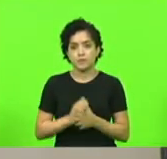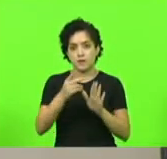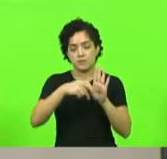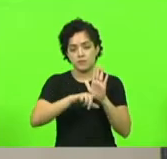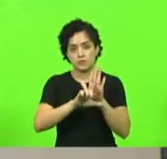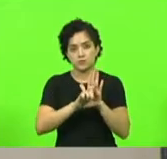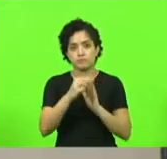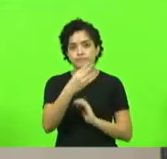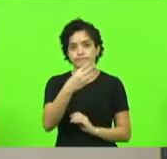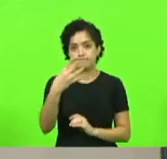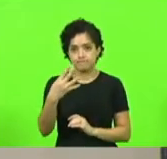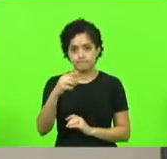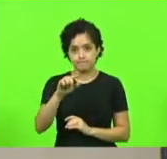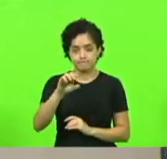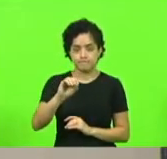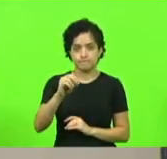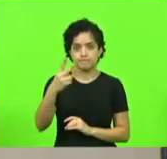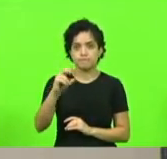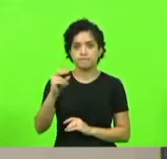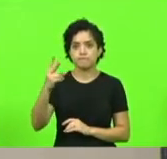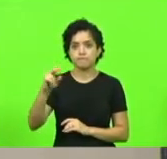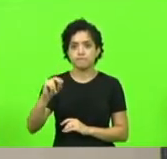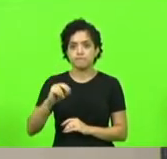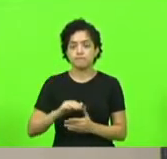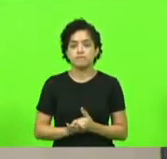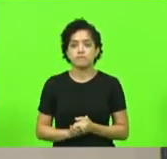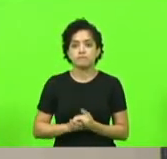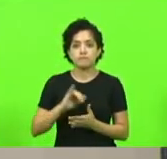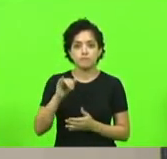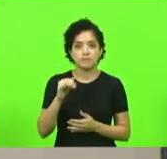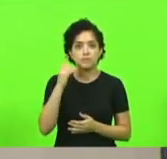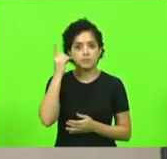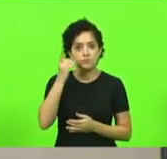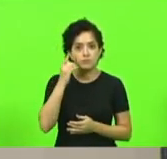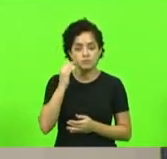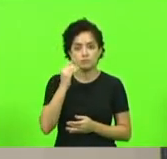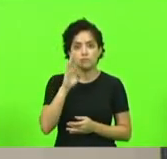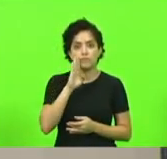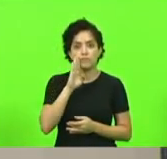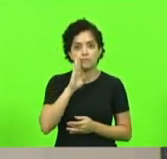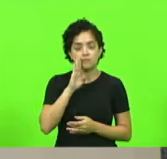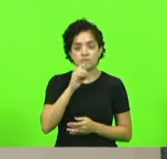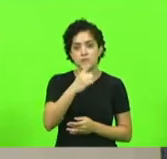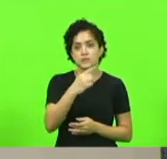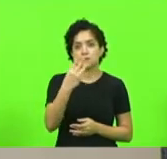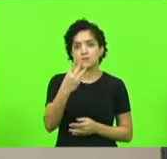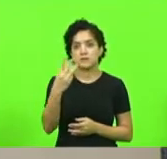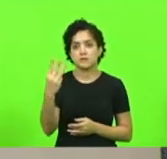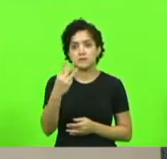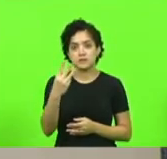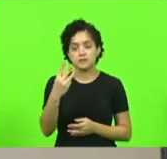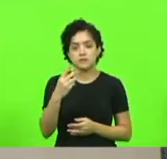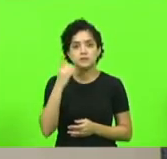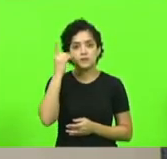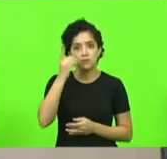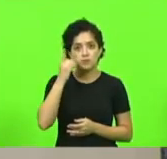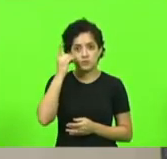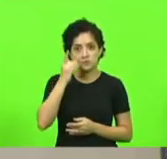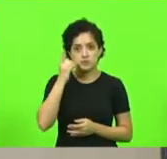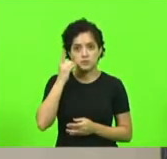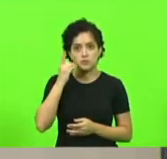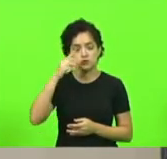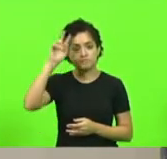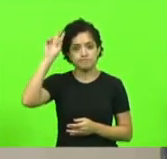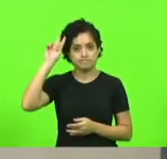Lei 34.0/2020, autor deputado Nilson Berlanda, e Projeto de Lei 133.2/2021, autor deputado Dr. Vicente